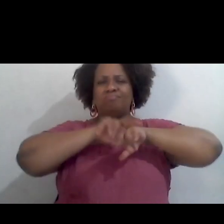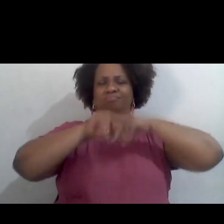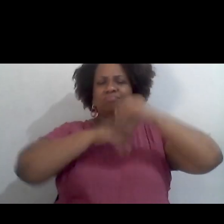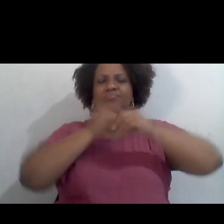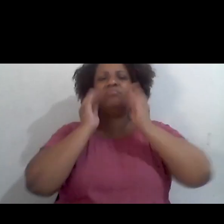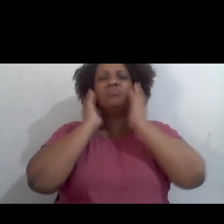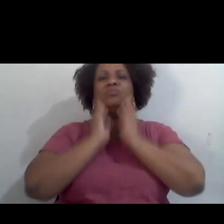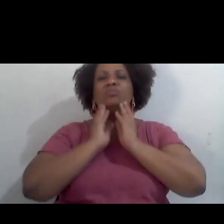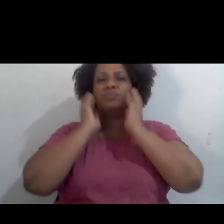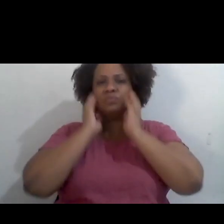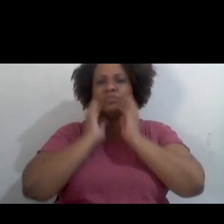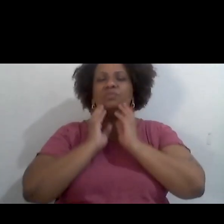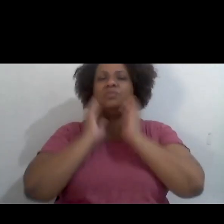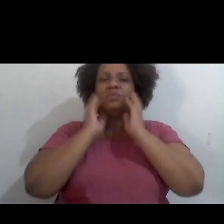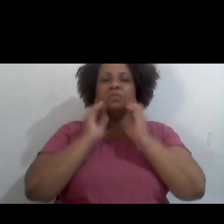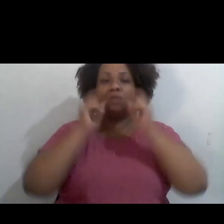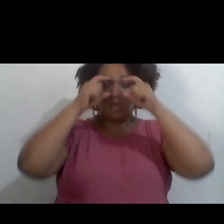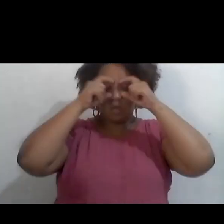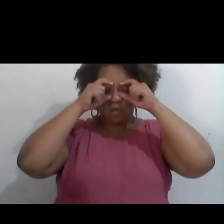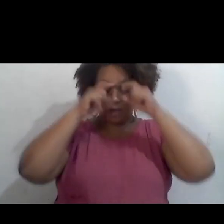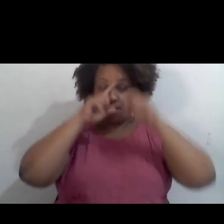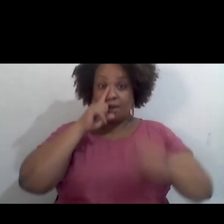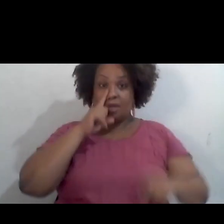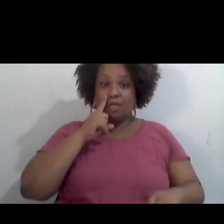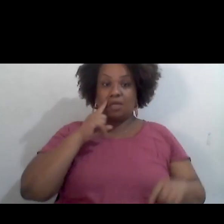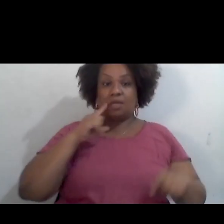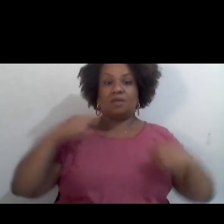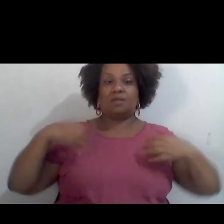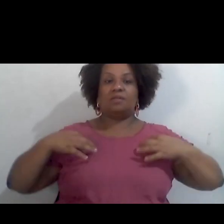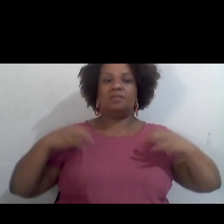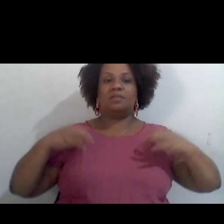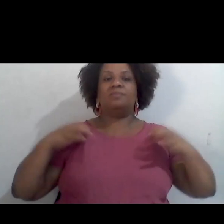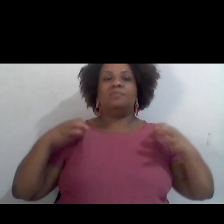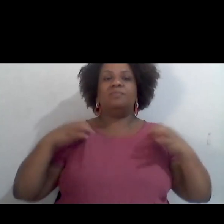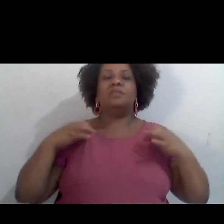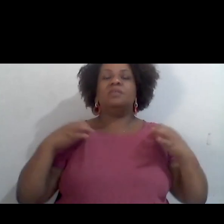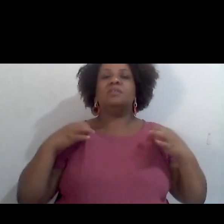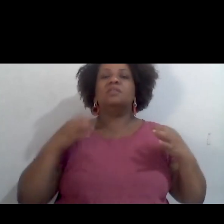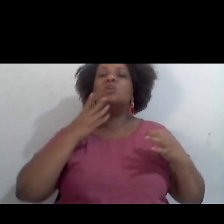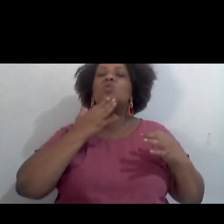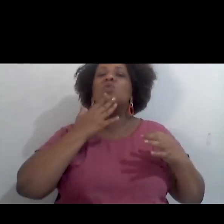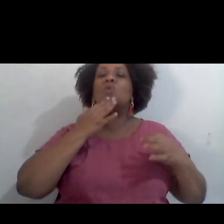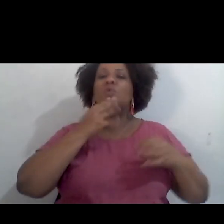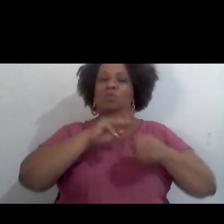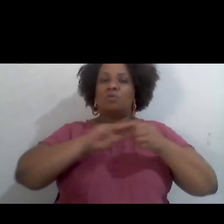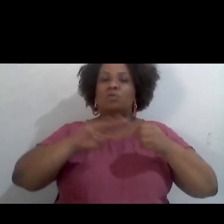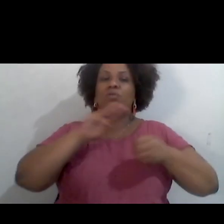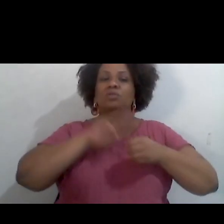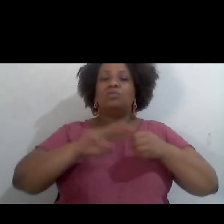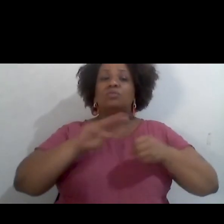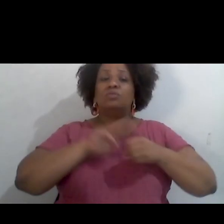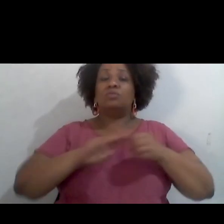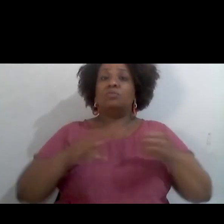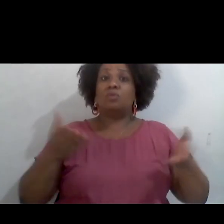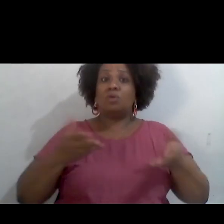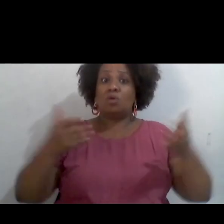um óculos com aro amarelo e uma camisa com as cores do Olodum, que hoje é aniversário dessa,